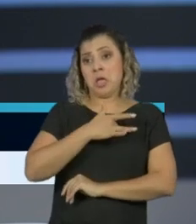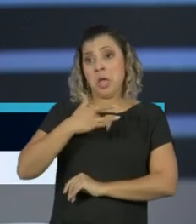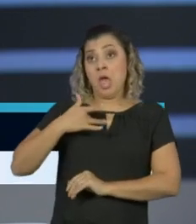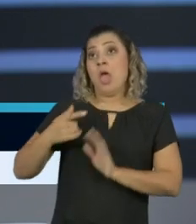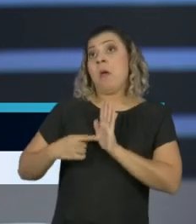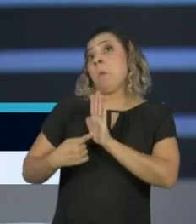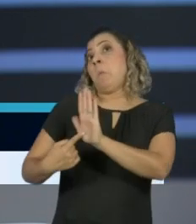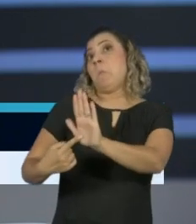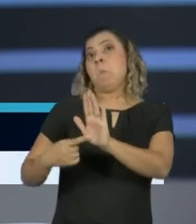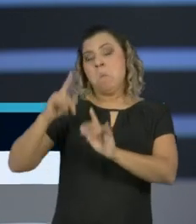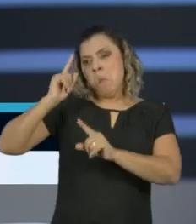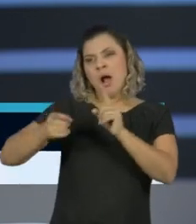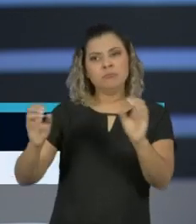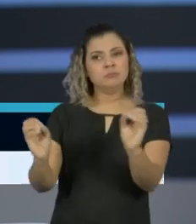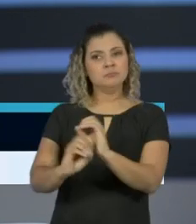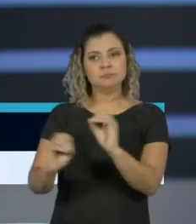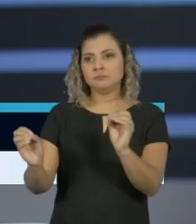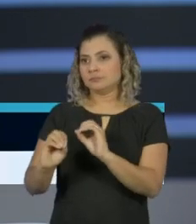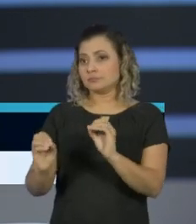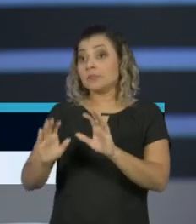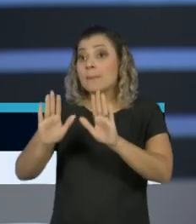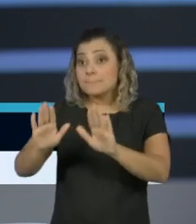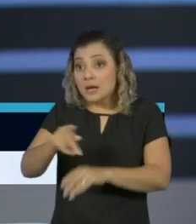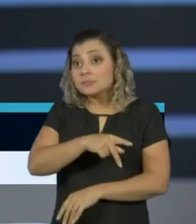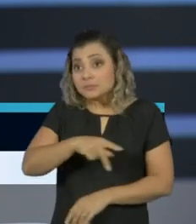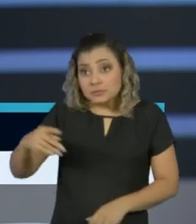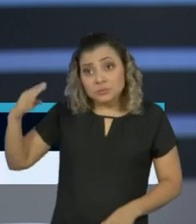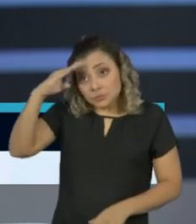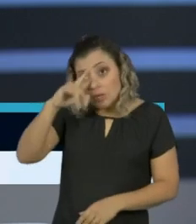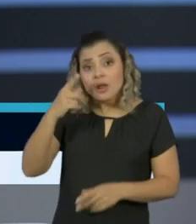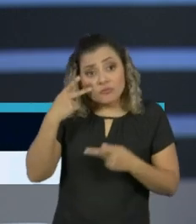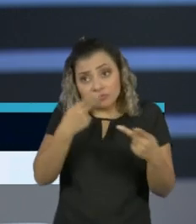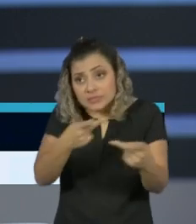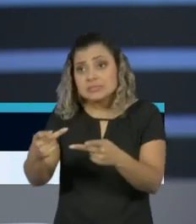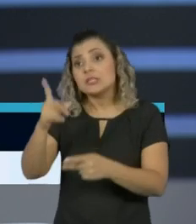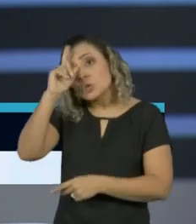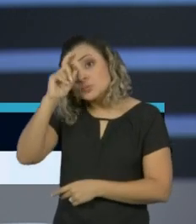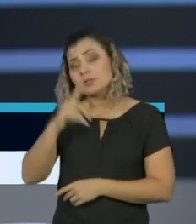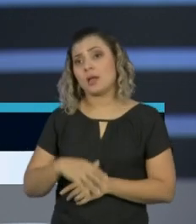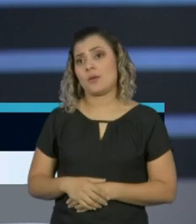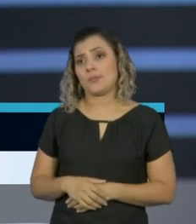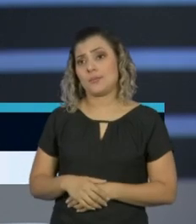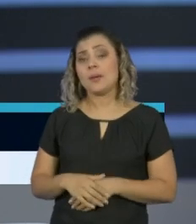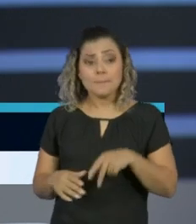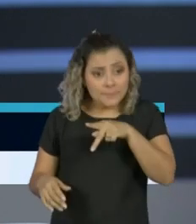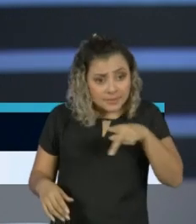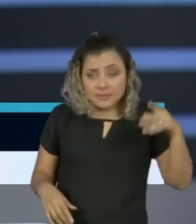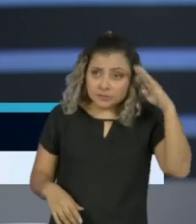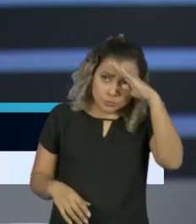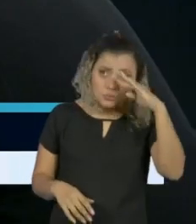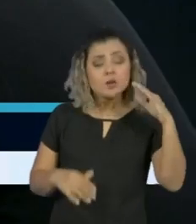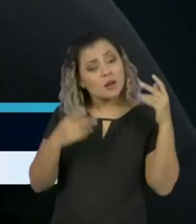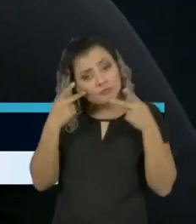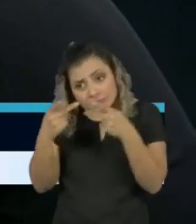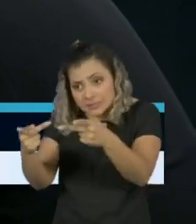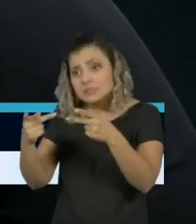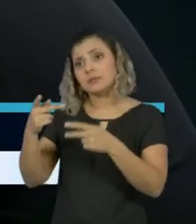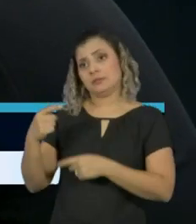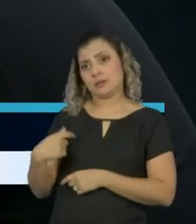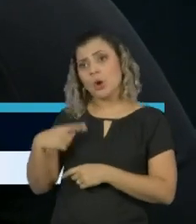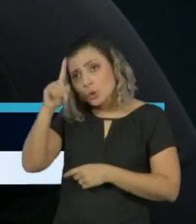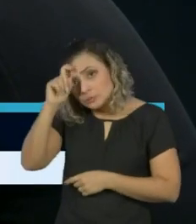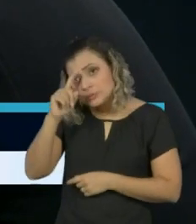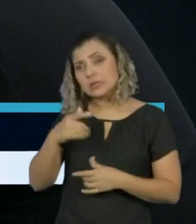saúde que é muito grande mas seria bom que o presidente visitará o hospital seria bom que o presidente se solidariza-se com